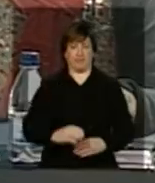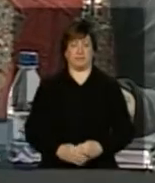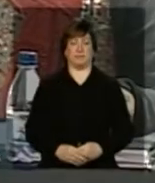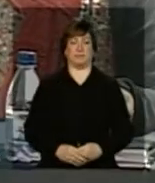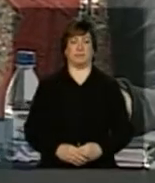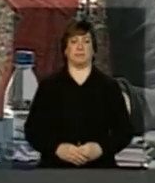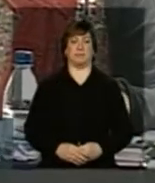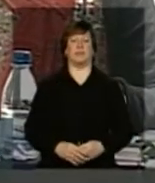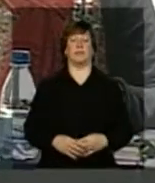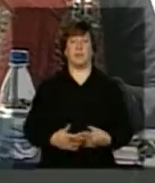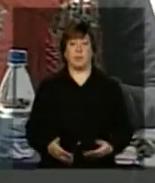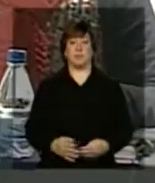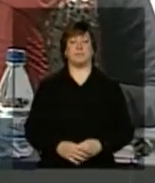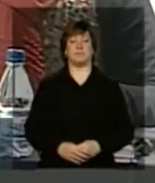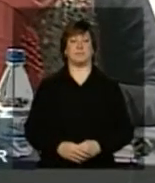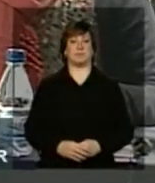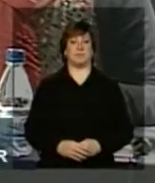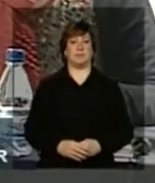Bem,